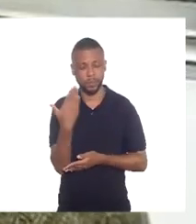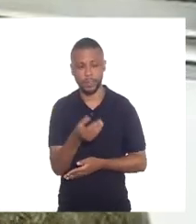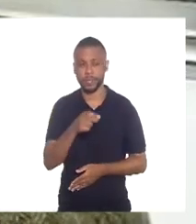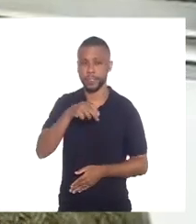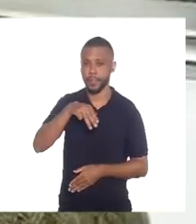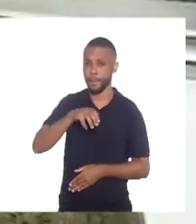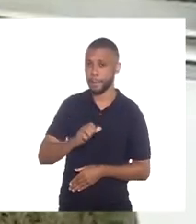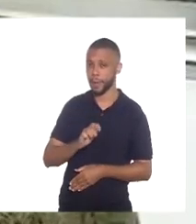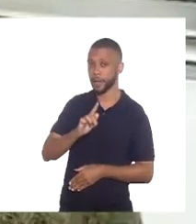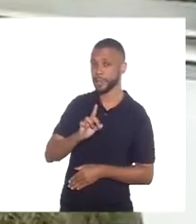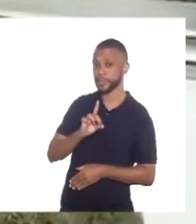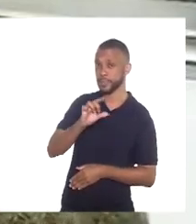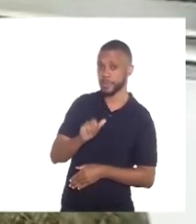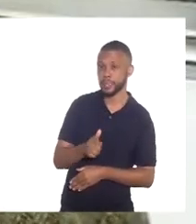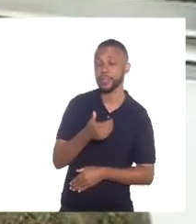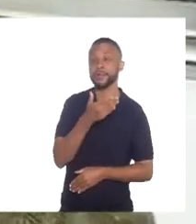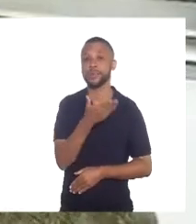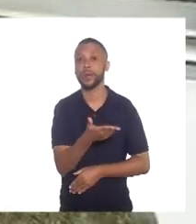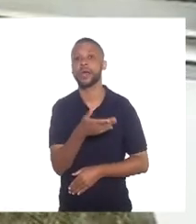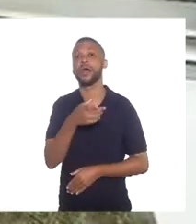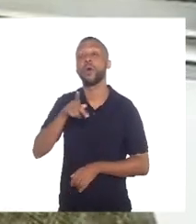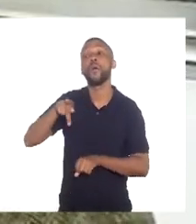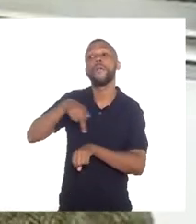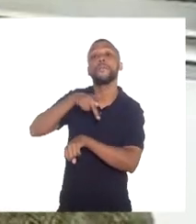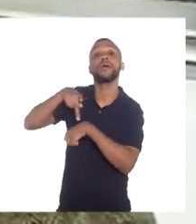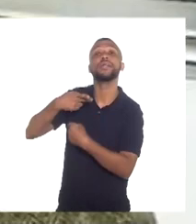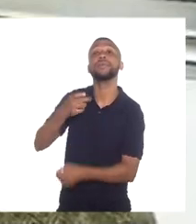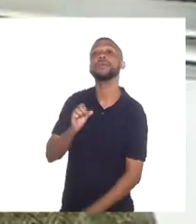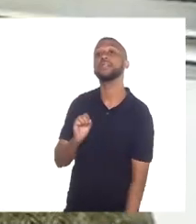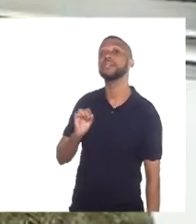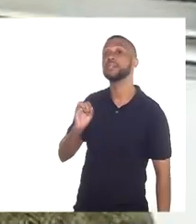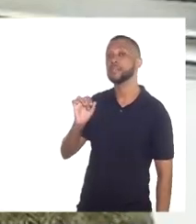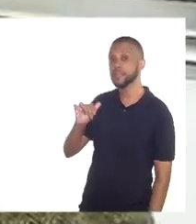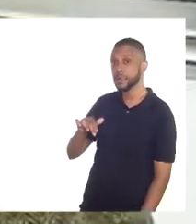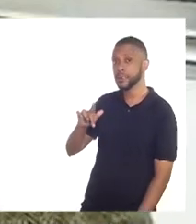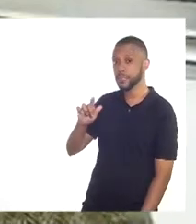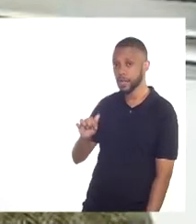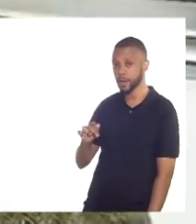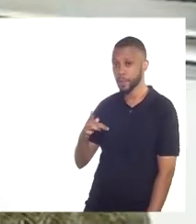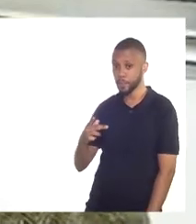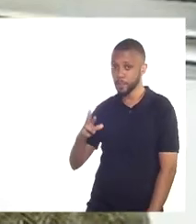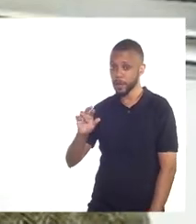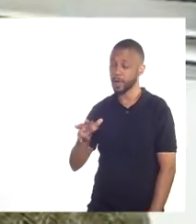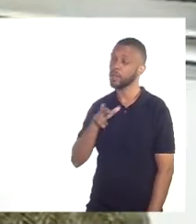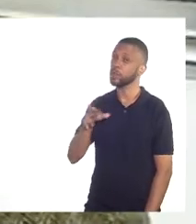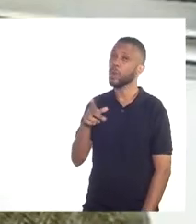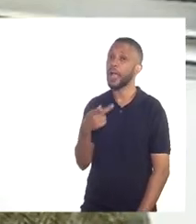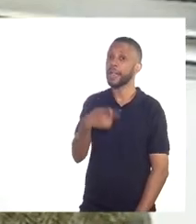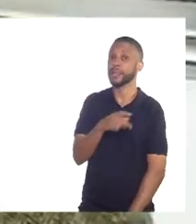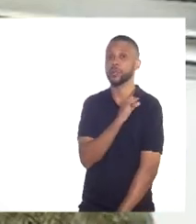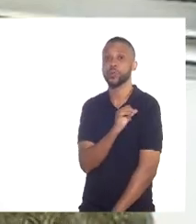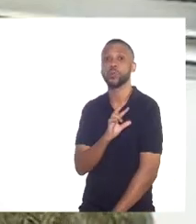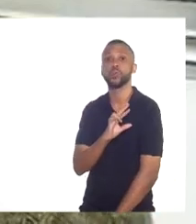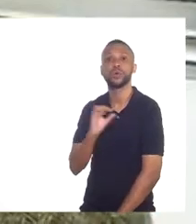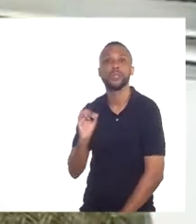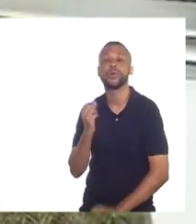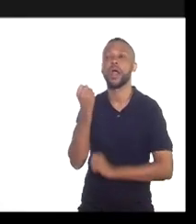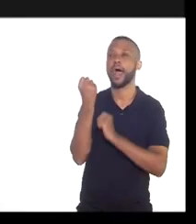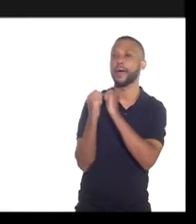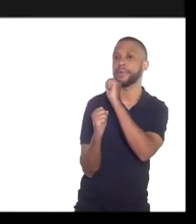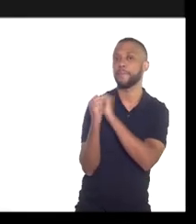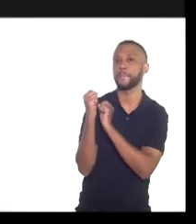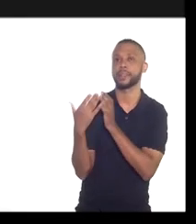Chambéa, é Singapura, e não os estaleiros do Rio de Janeiro.